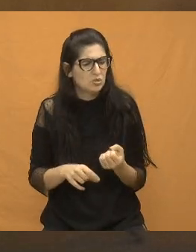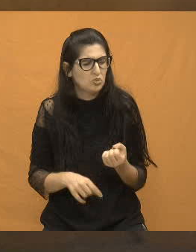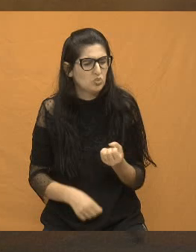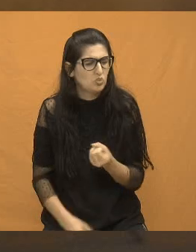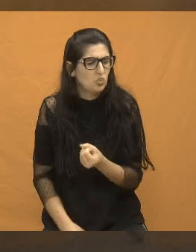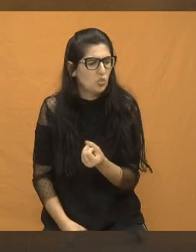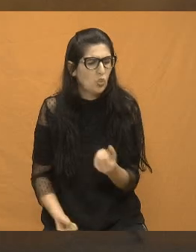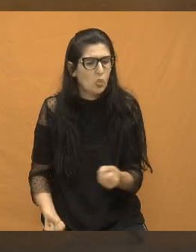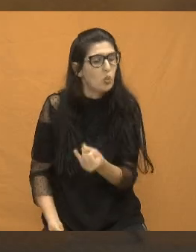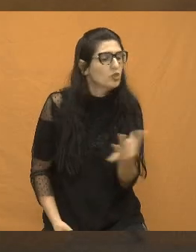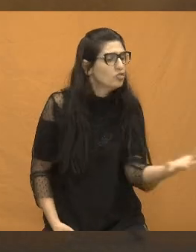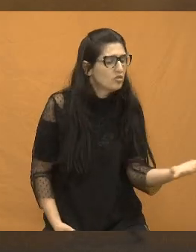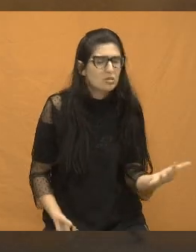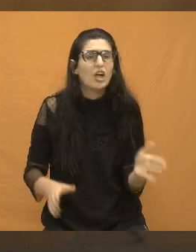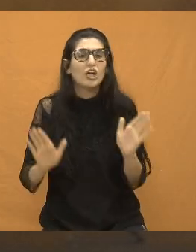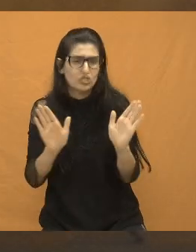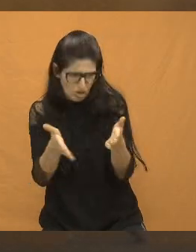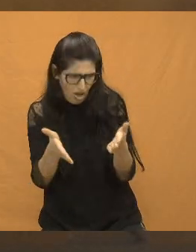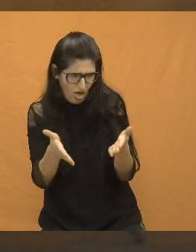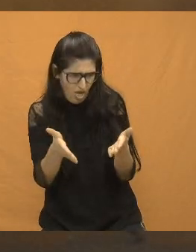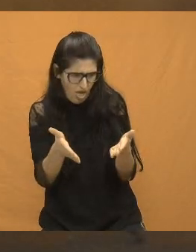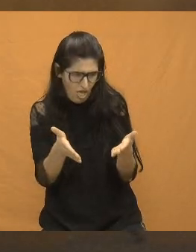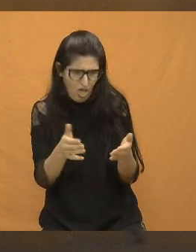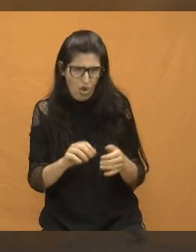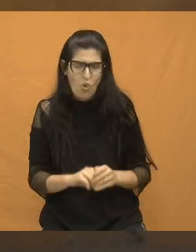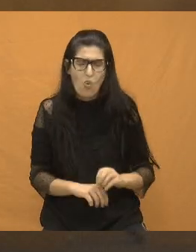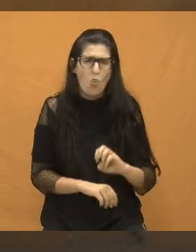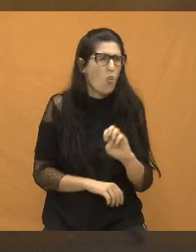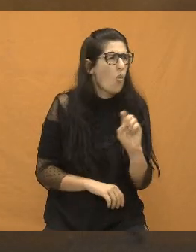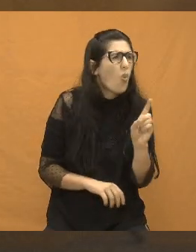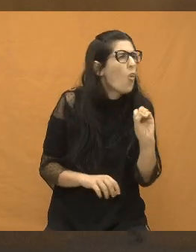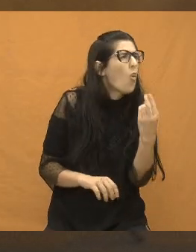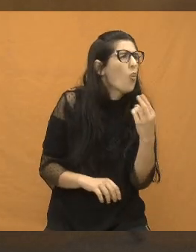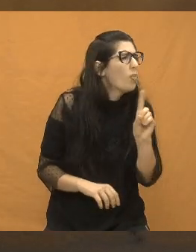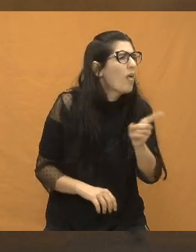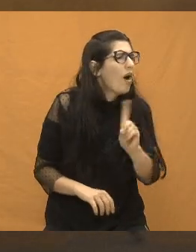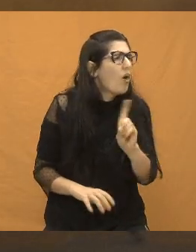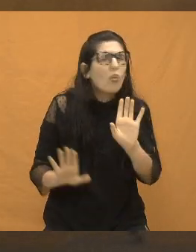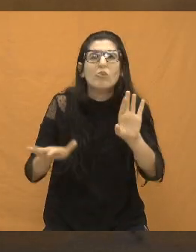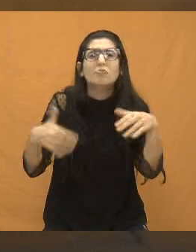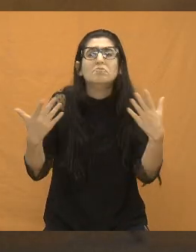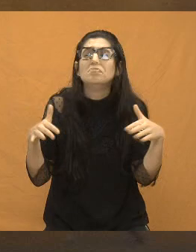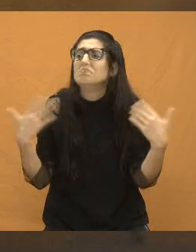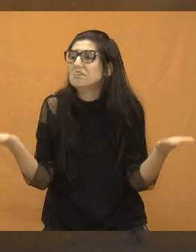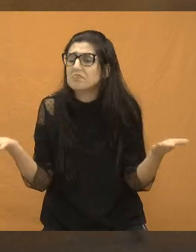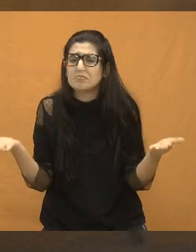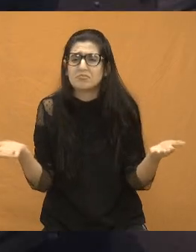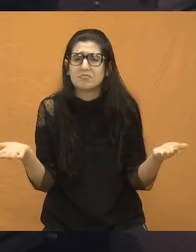de financiamento, de recebimento ou não? Aonde que fica essa questão?